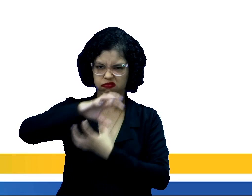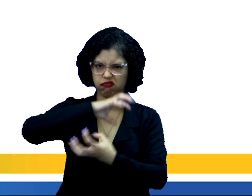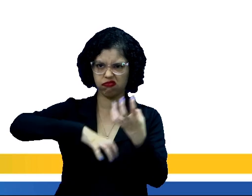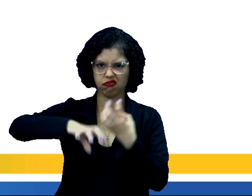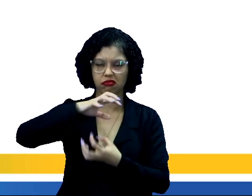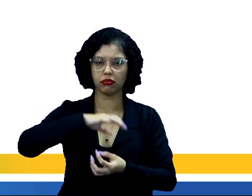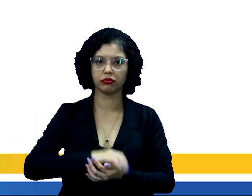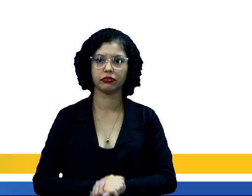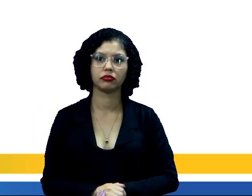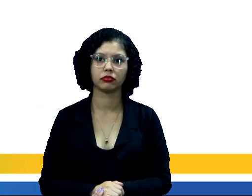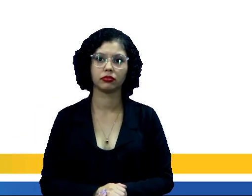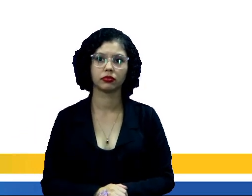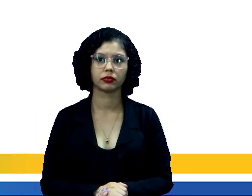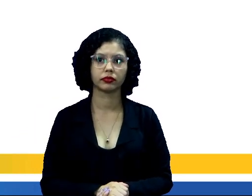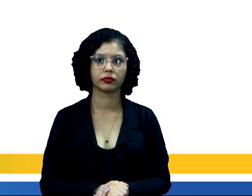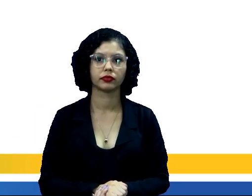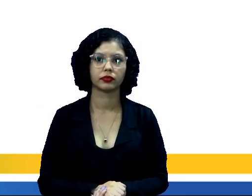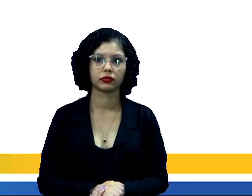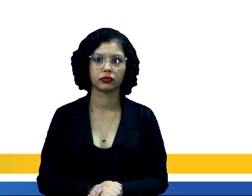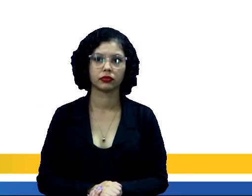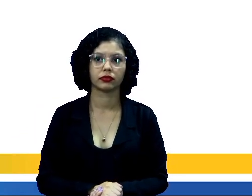caos.